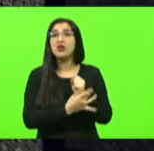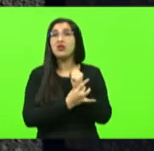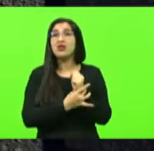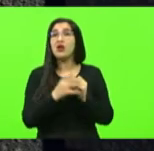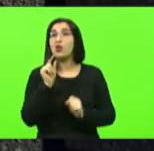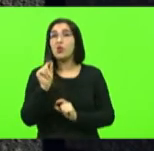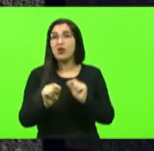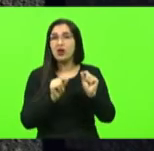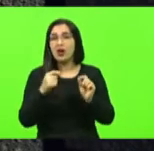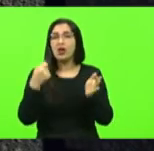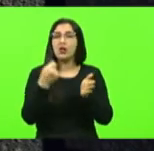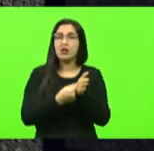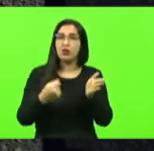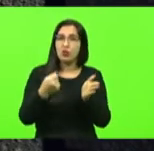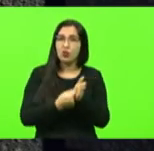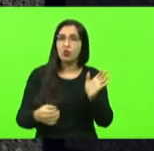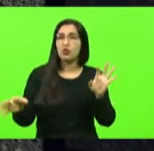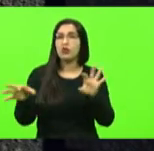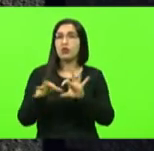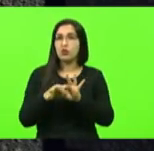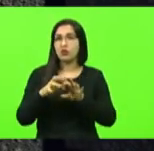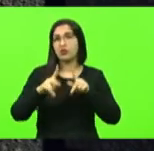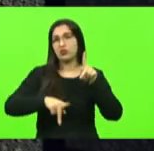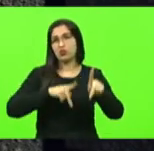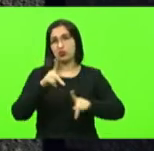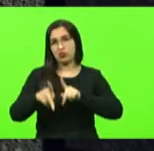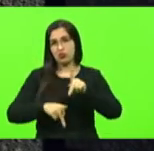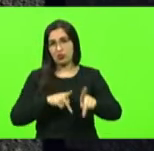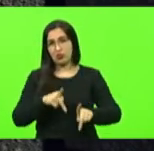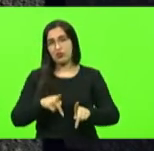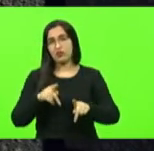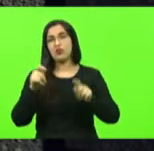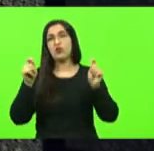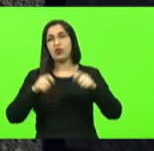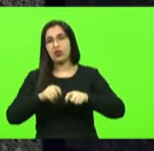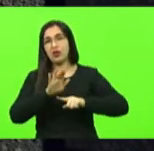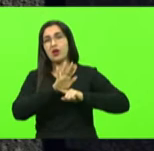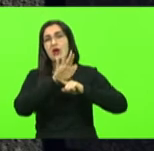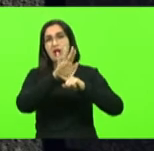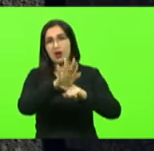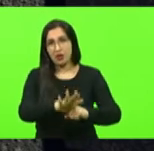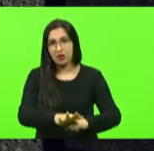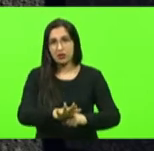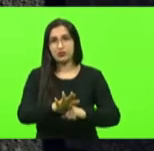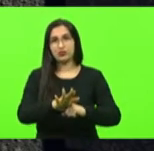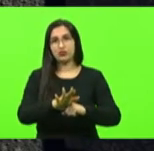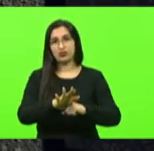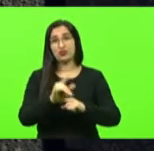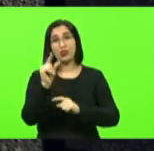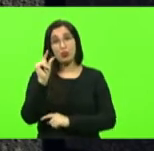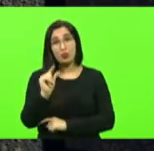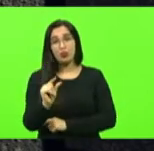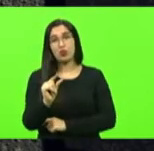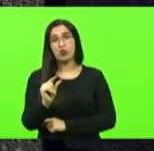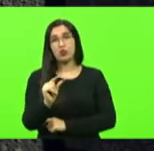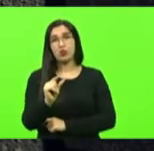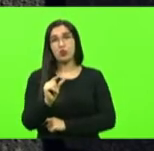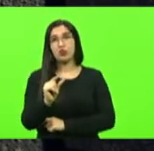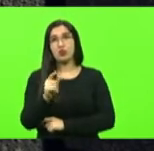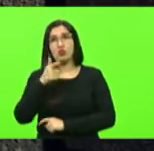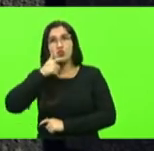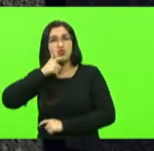a união, a luta do povo que garante alguma coisa, que garante conquistas,